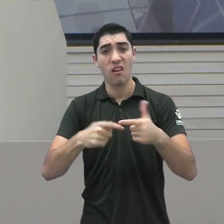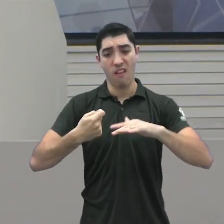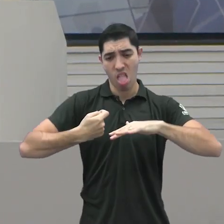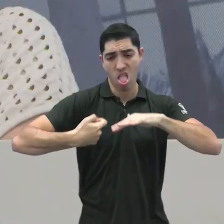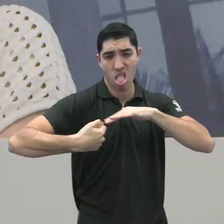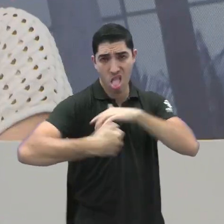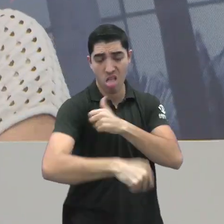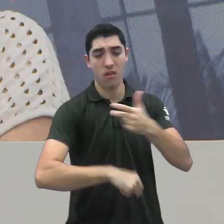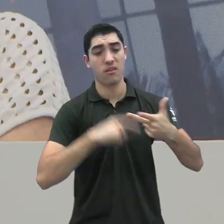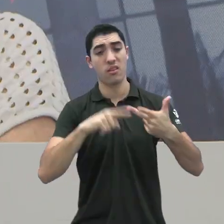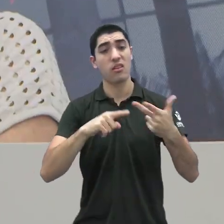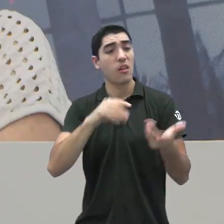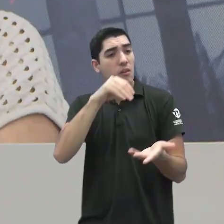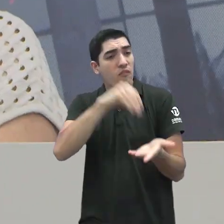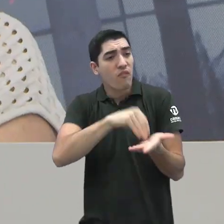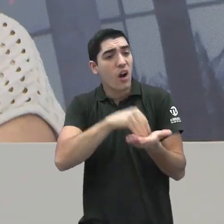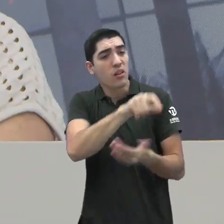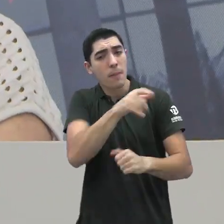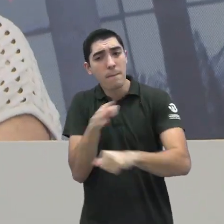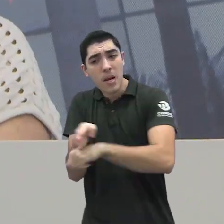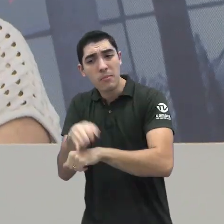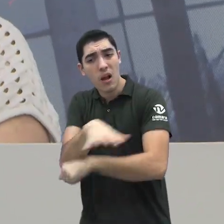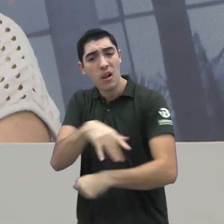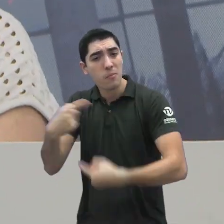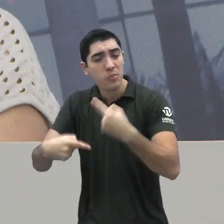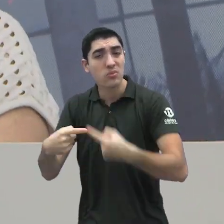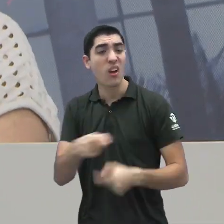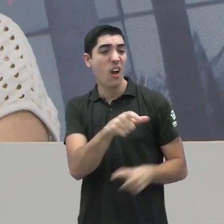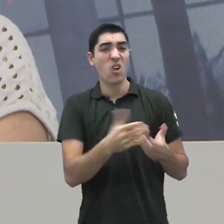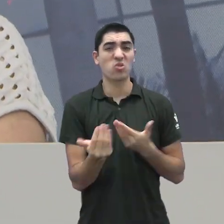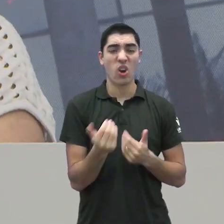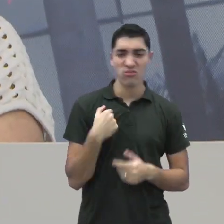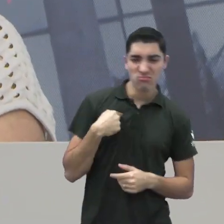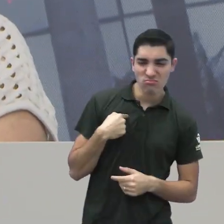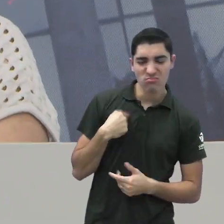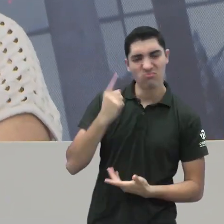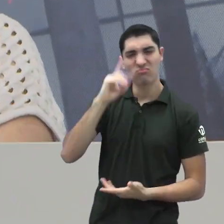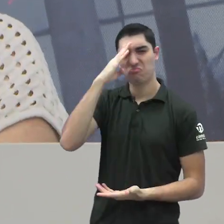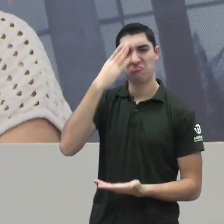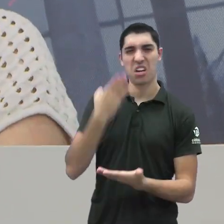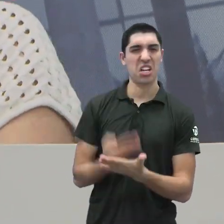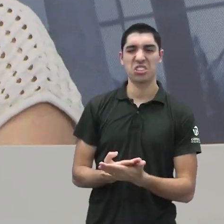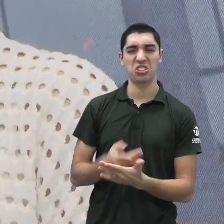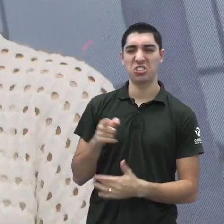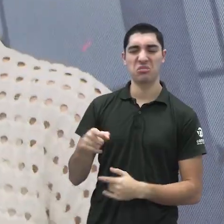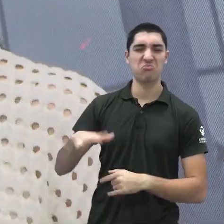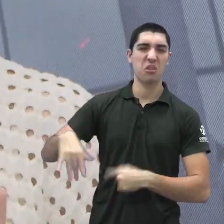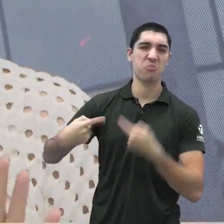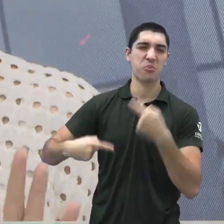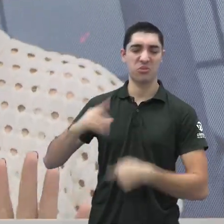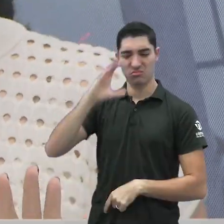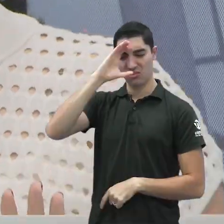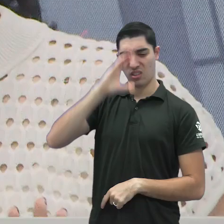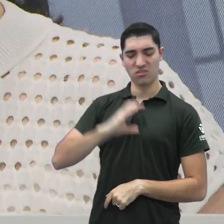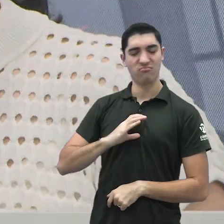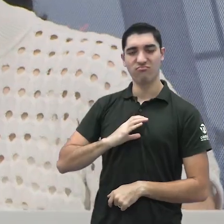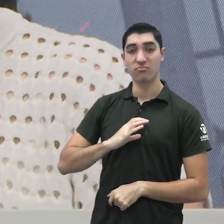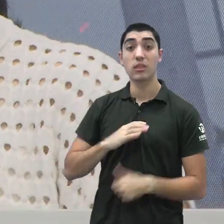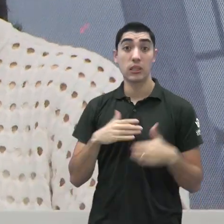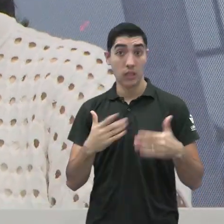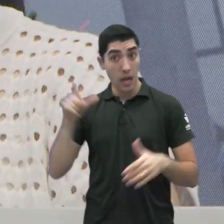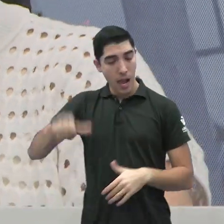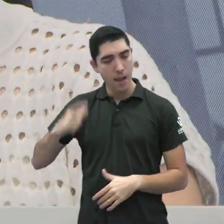fake news e a ausência de educação política tornam os jovens descrentes do seu papel de cidadão. Ela defende que